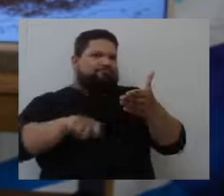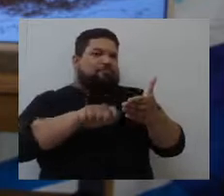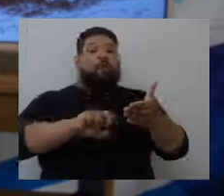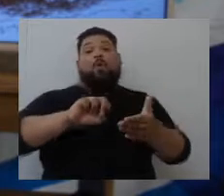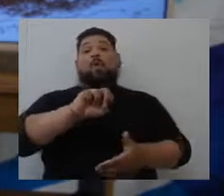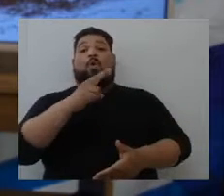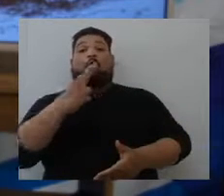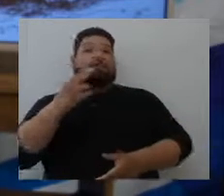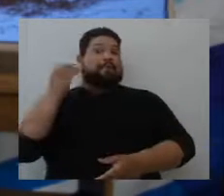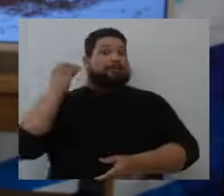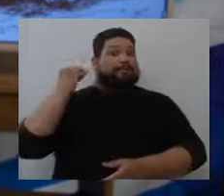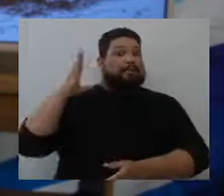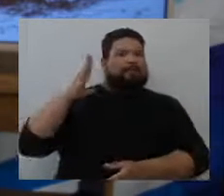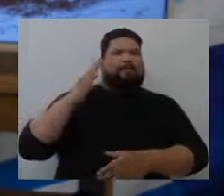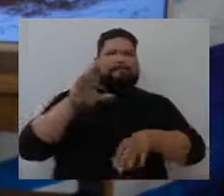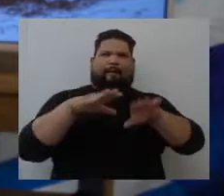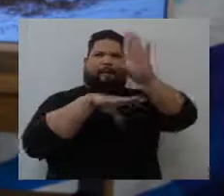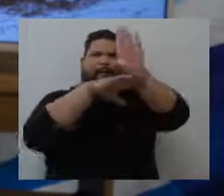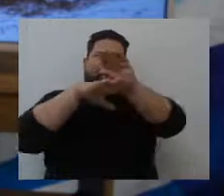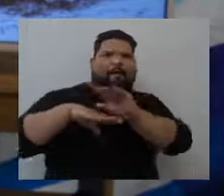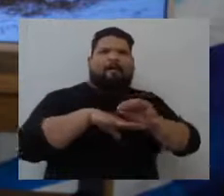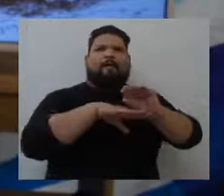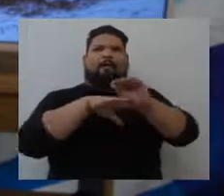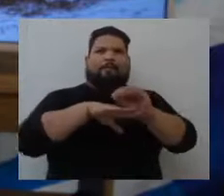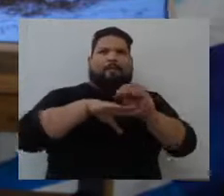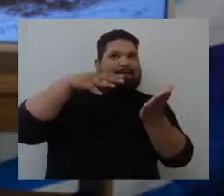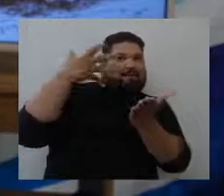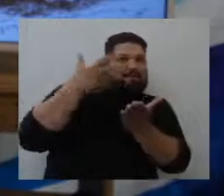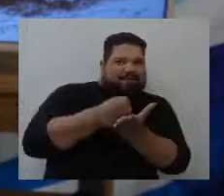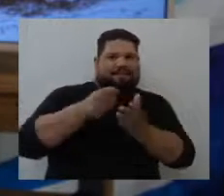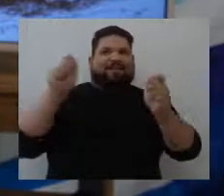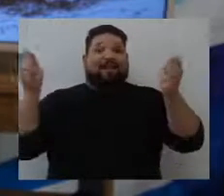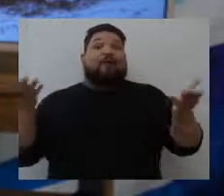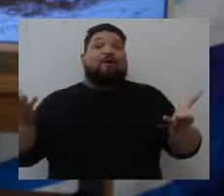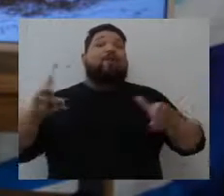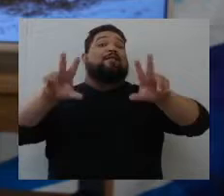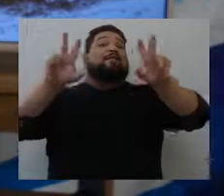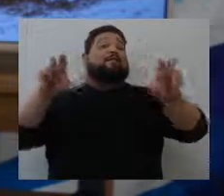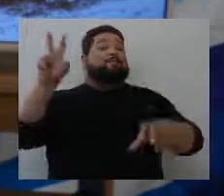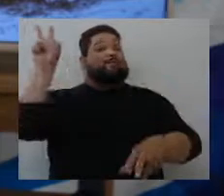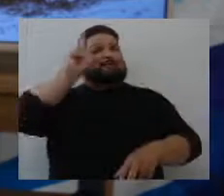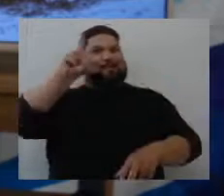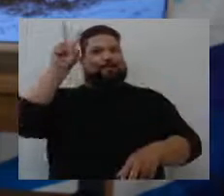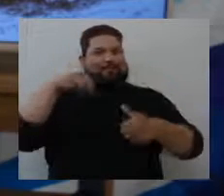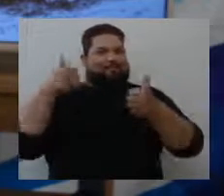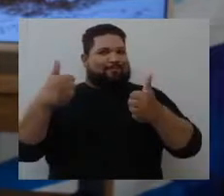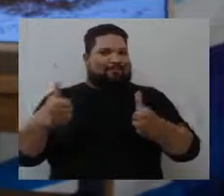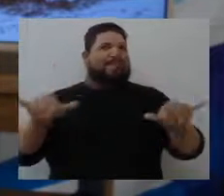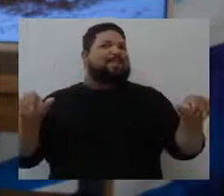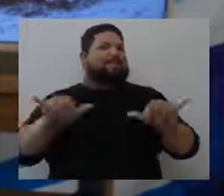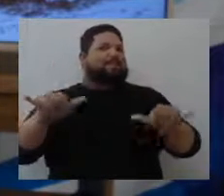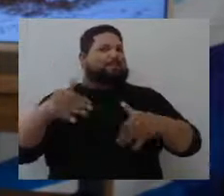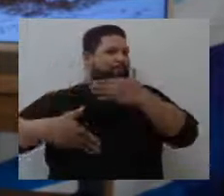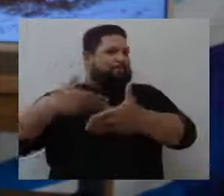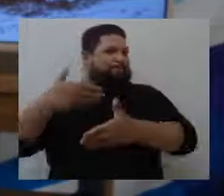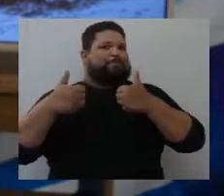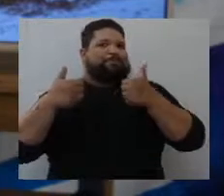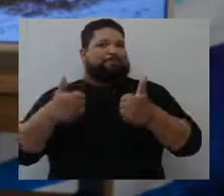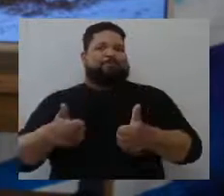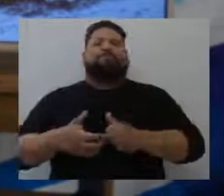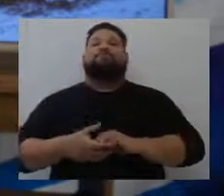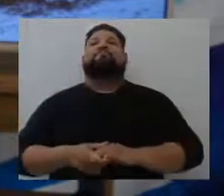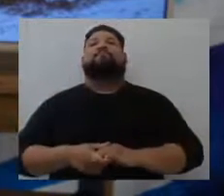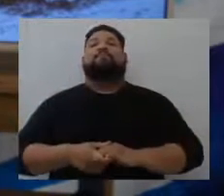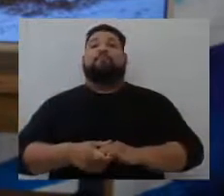prints, porque agora é hora de história. Tranquilo? Segue comigo. Primeira coisa que a gente